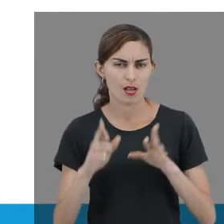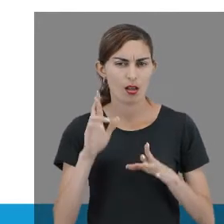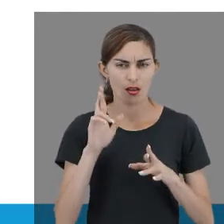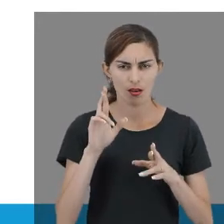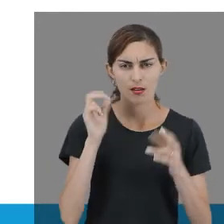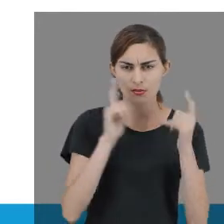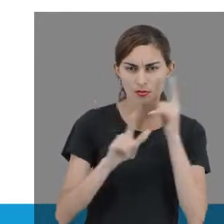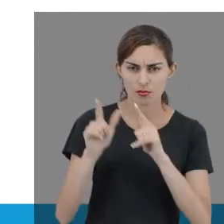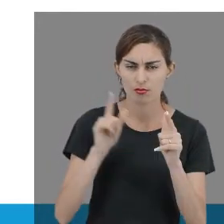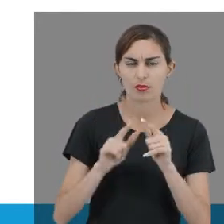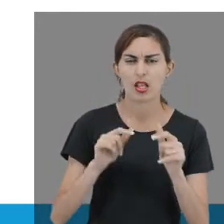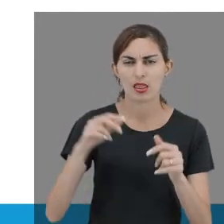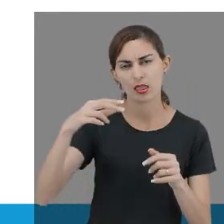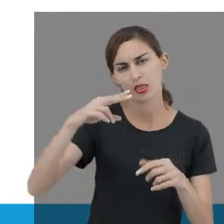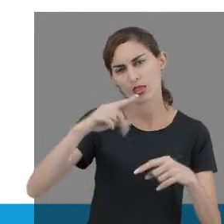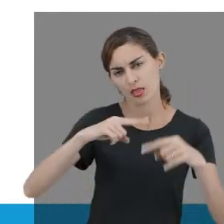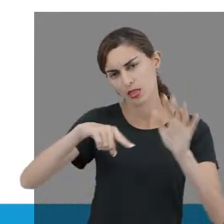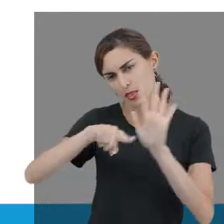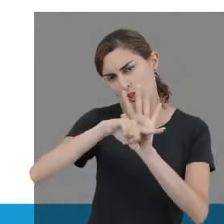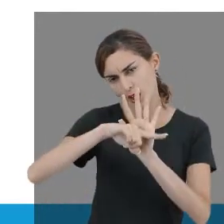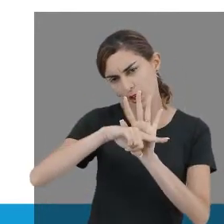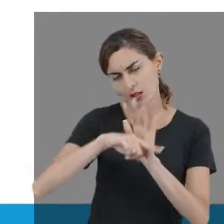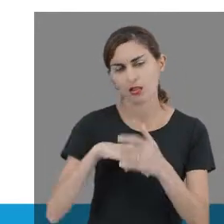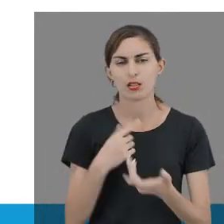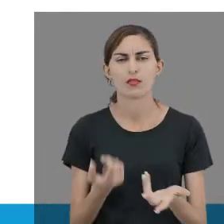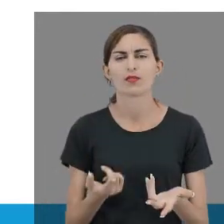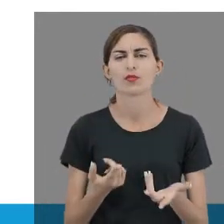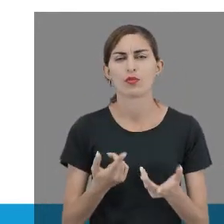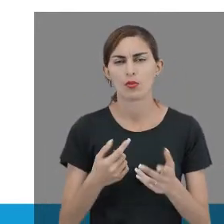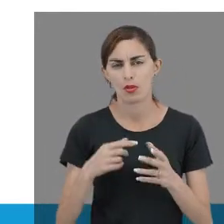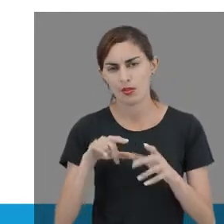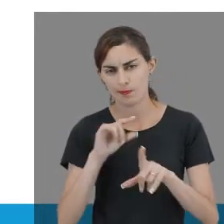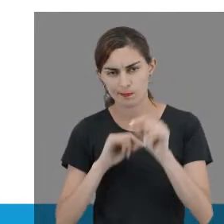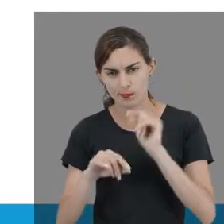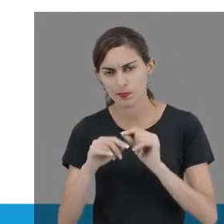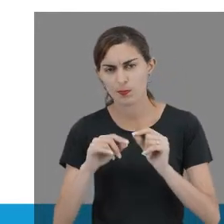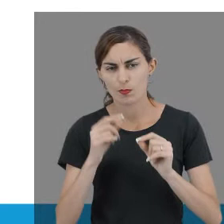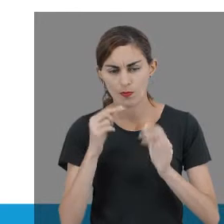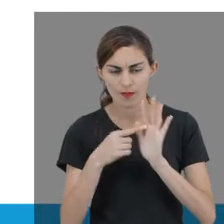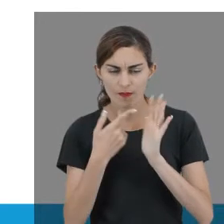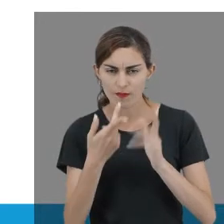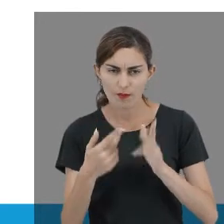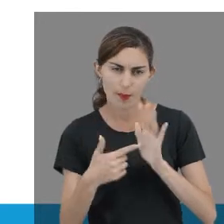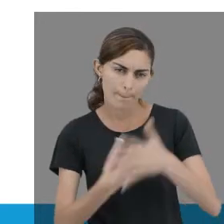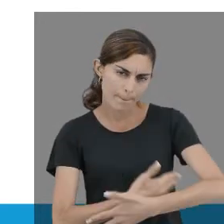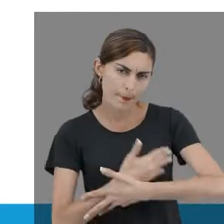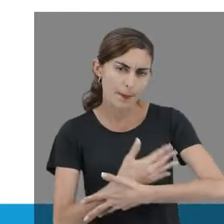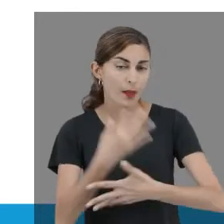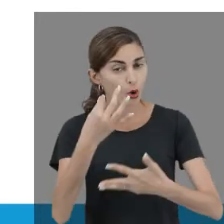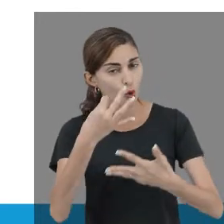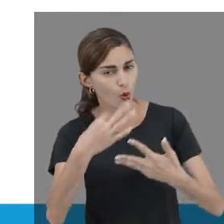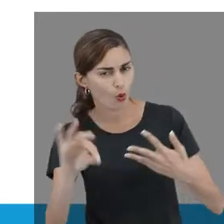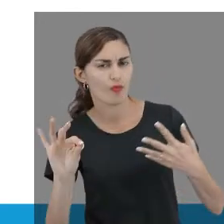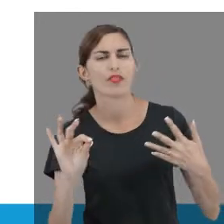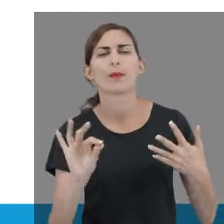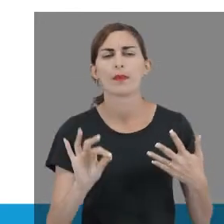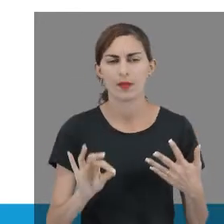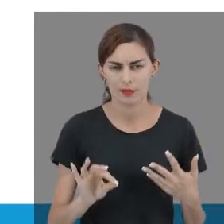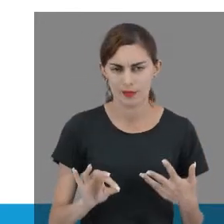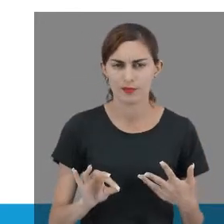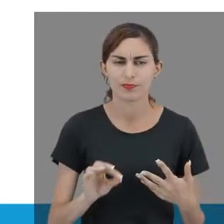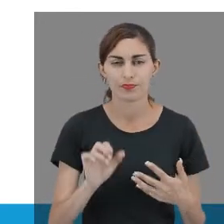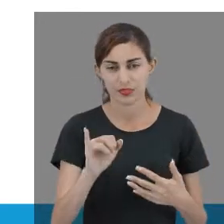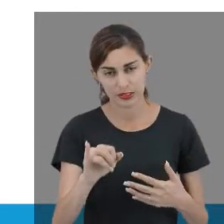caso aqui, é o resultado laboratorial negativo para classificar o bebê